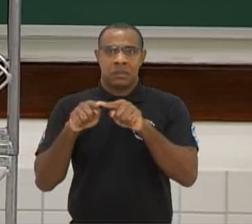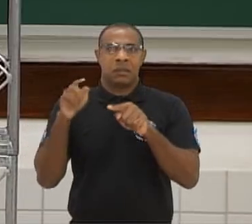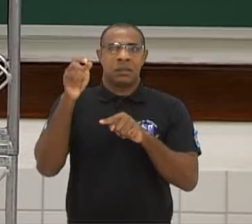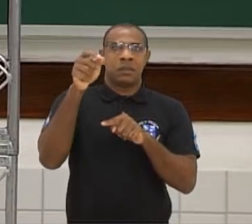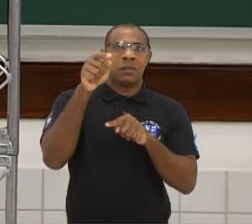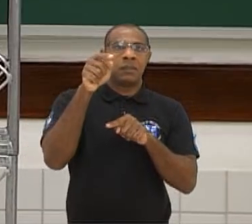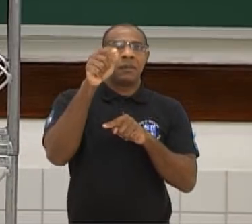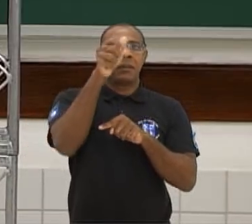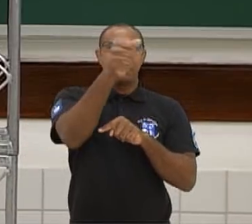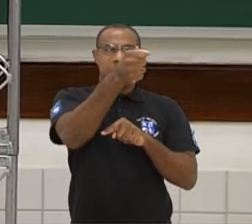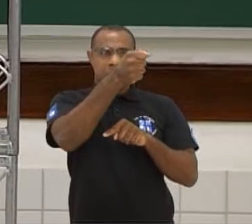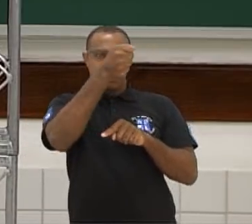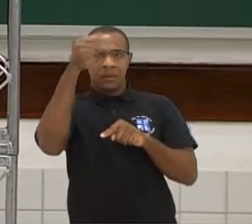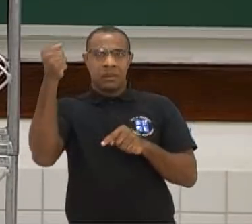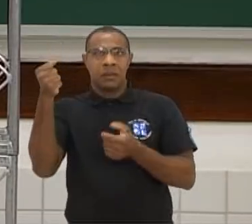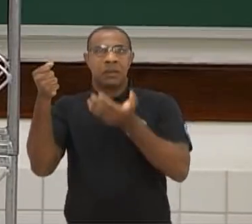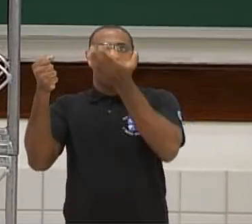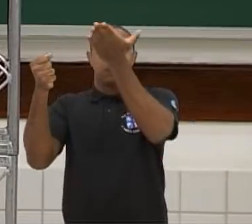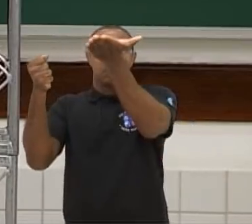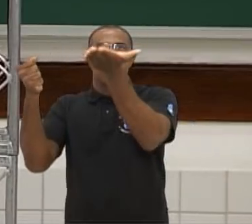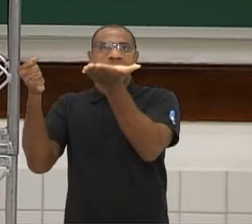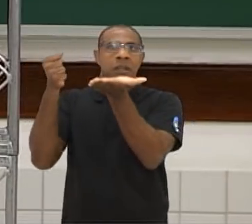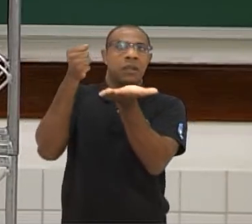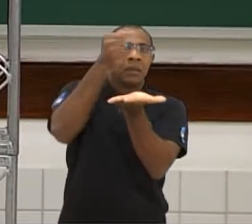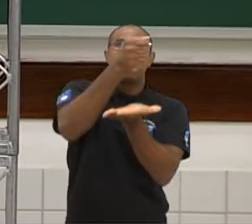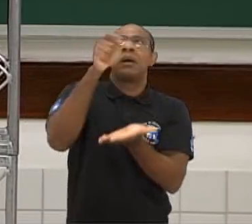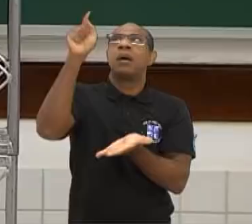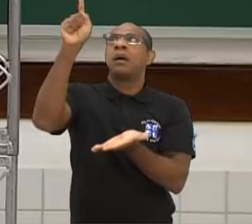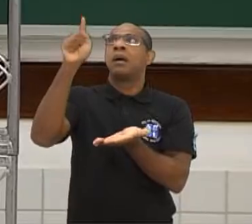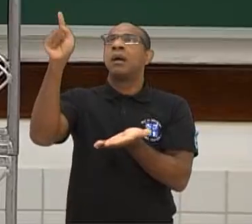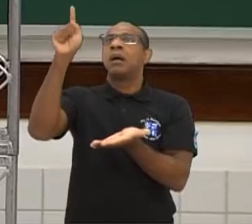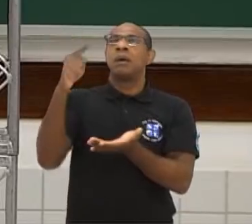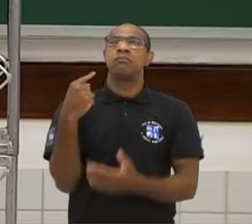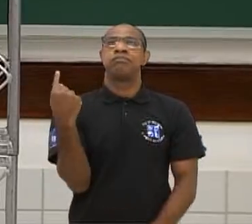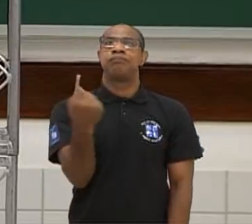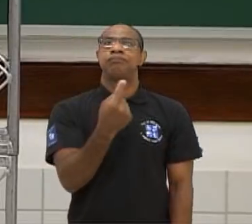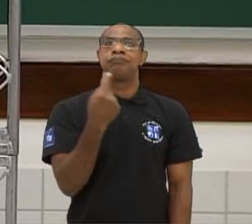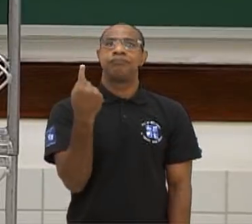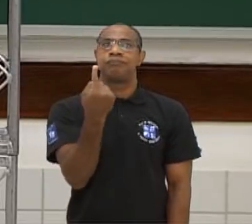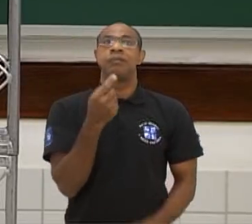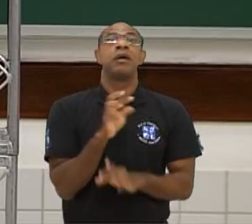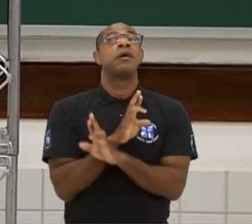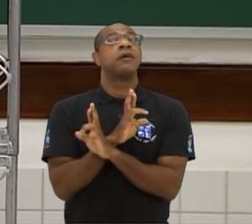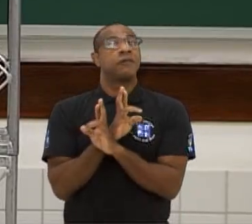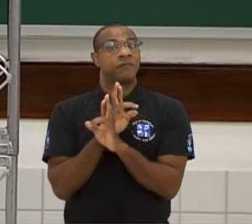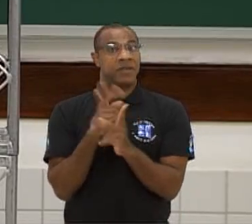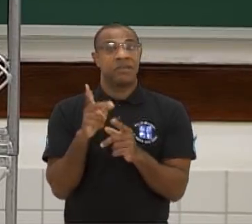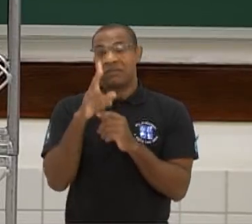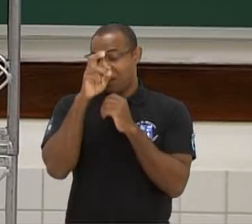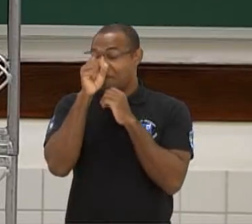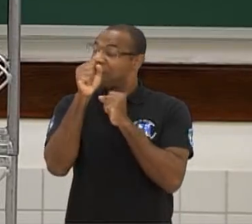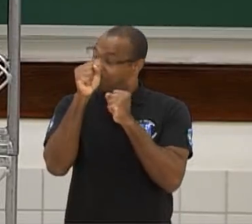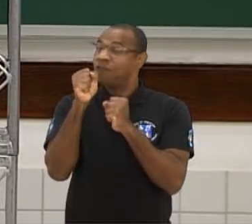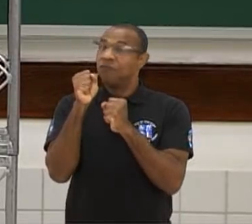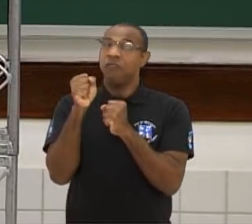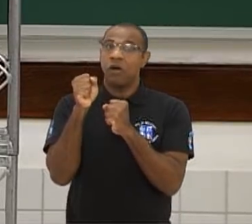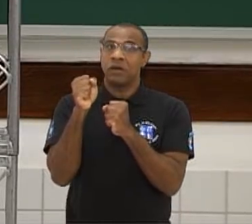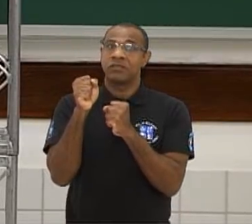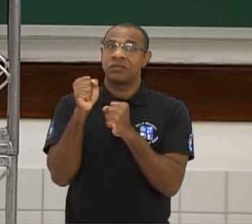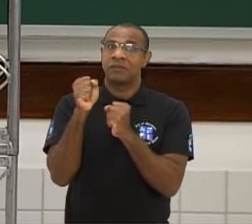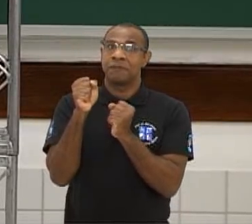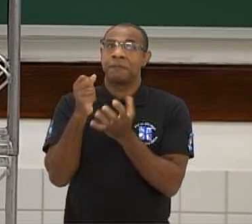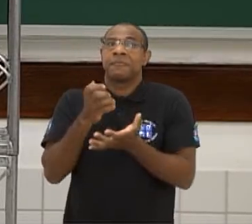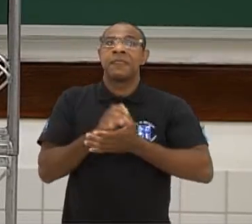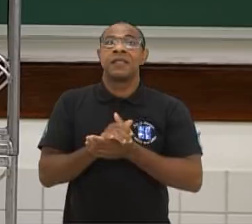de lavar, até algumas panelas elétricas, elas têm uma potência bem grande, você vai